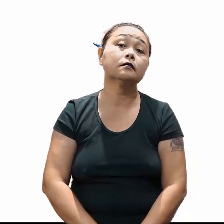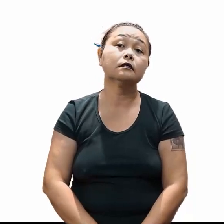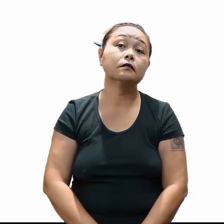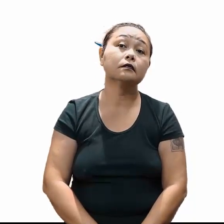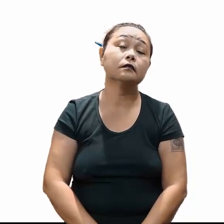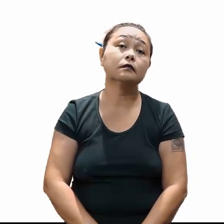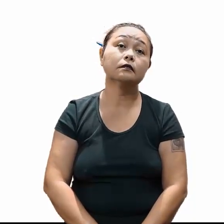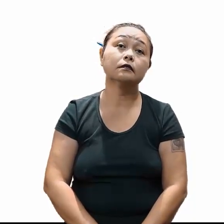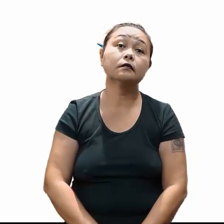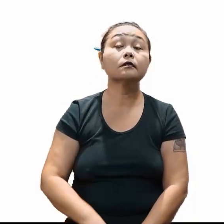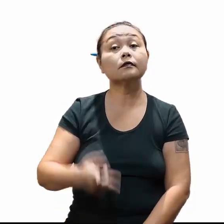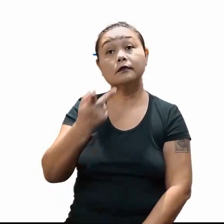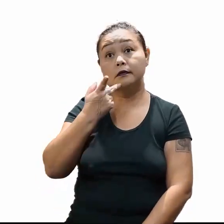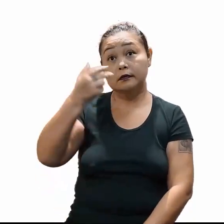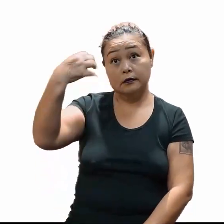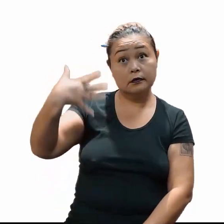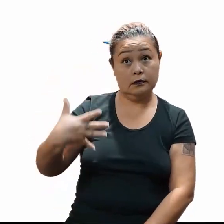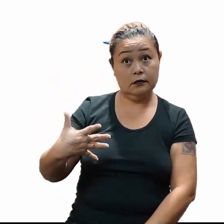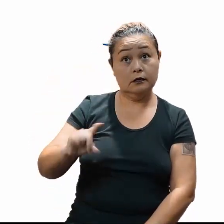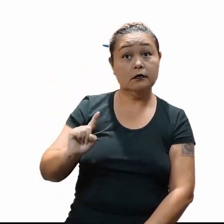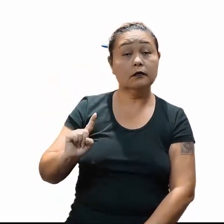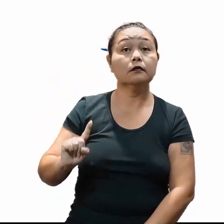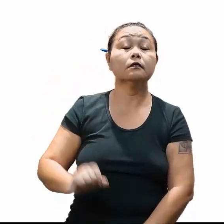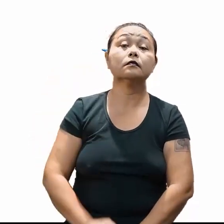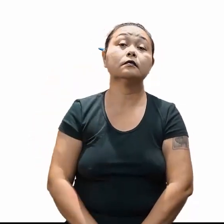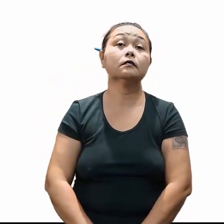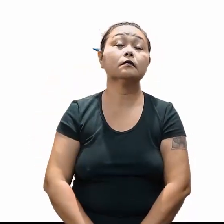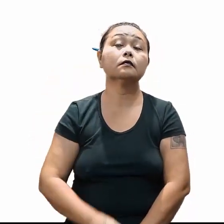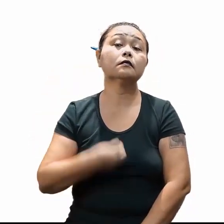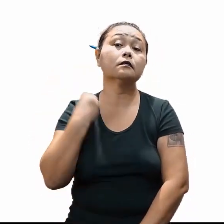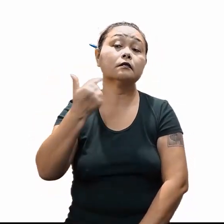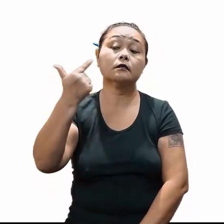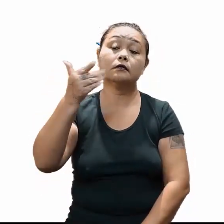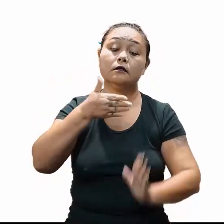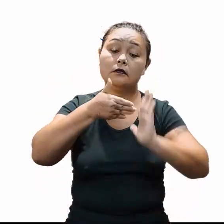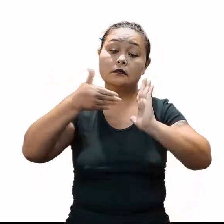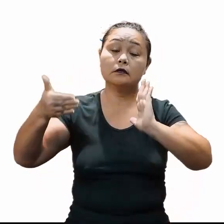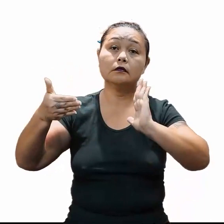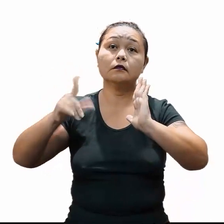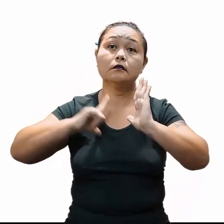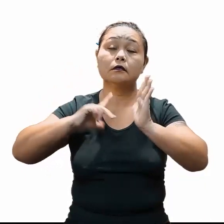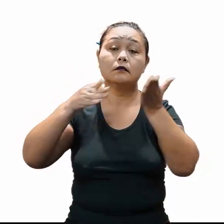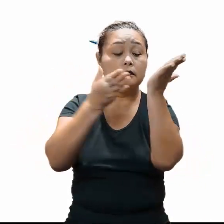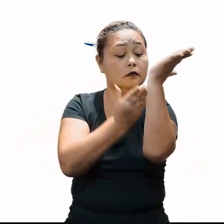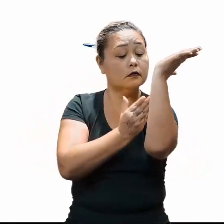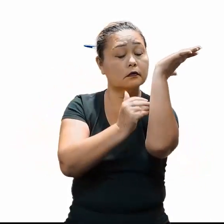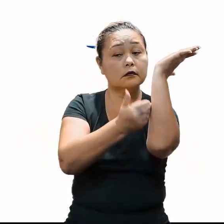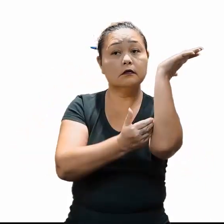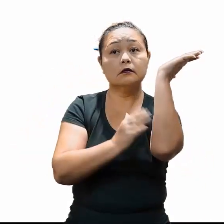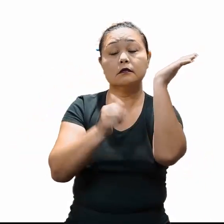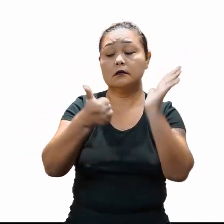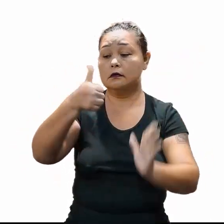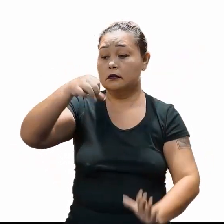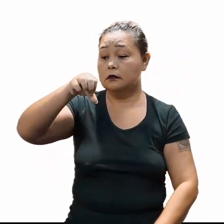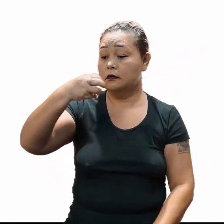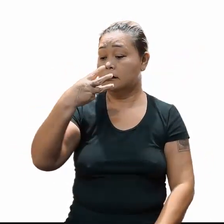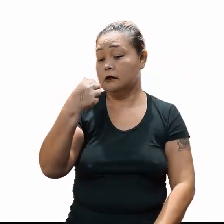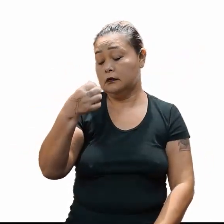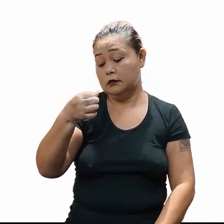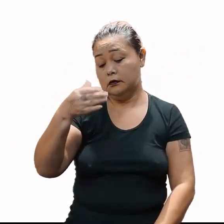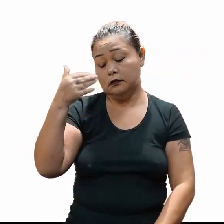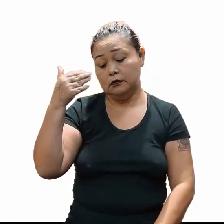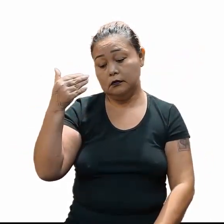A última questão, ela fala o seguinte: com o segundo ciclo da borracha, de